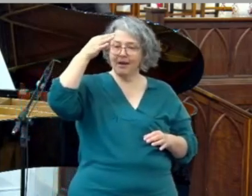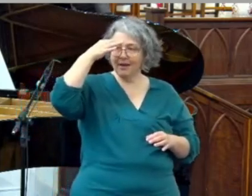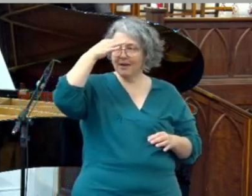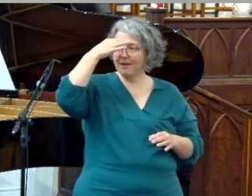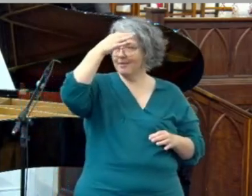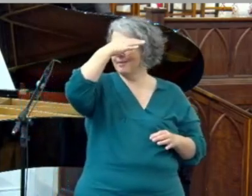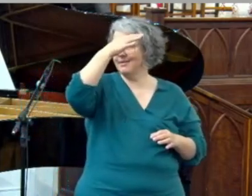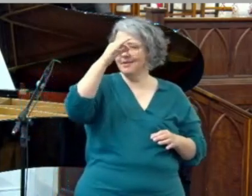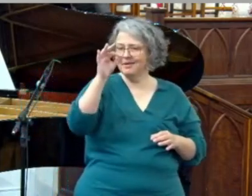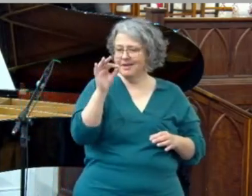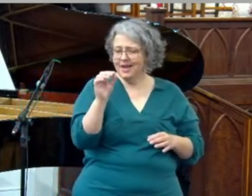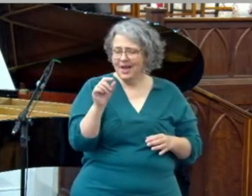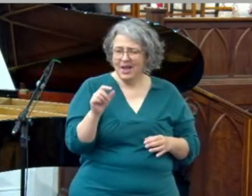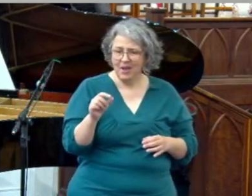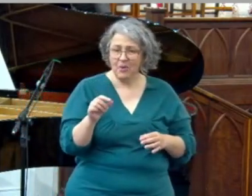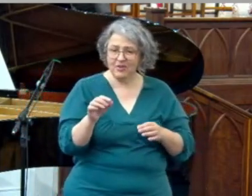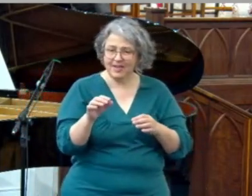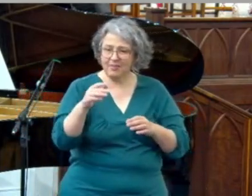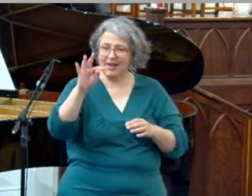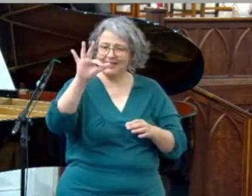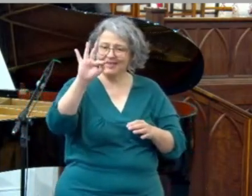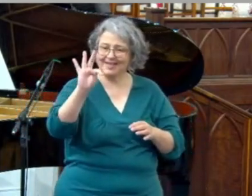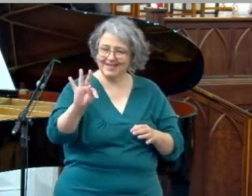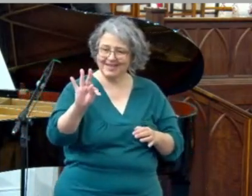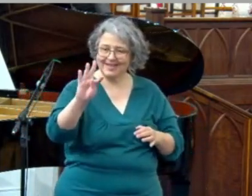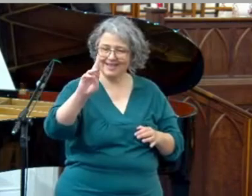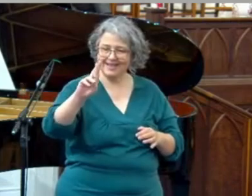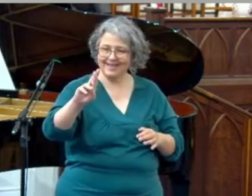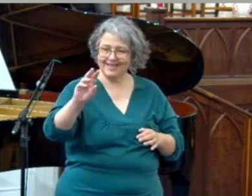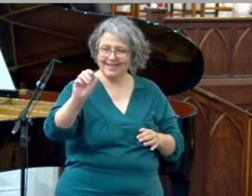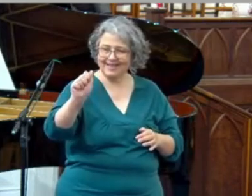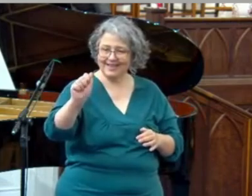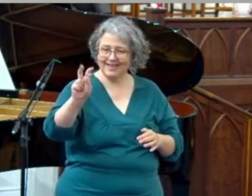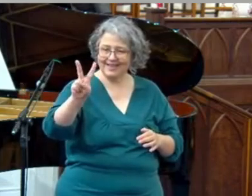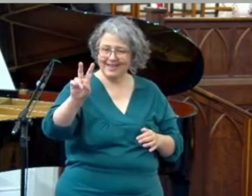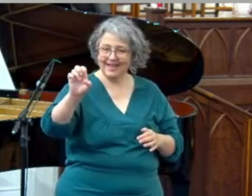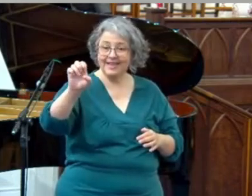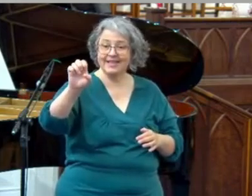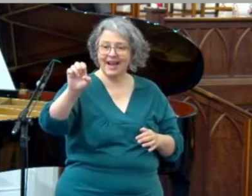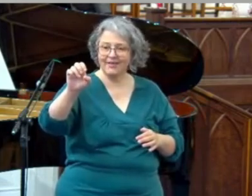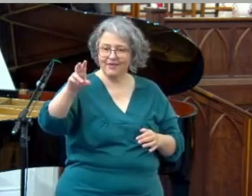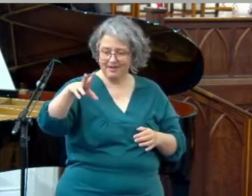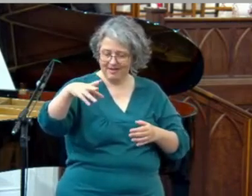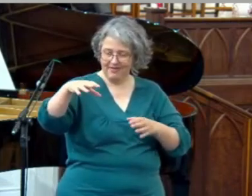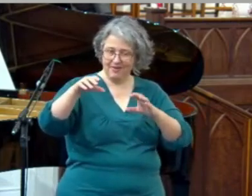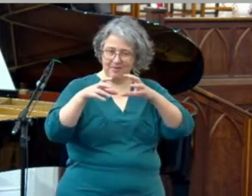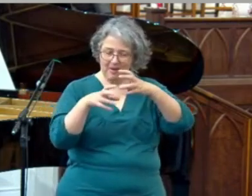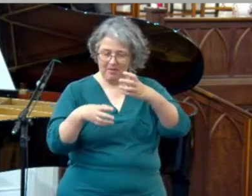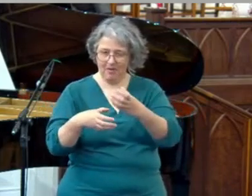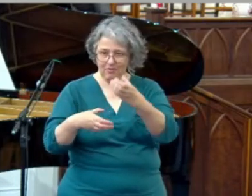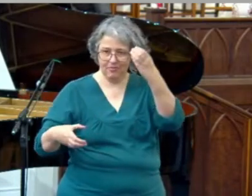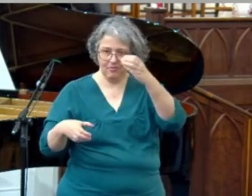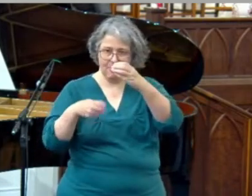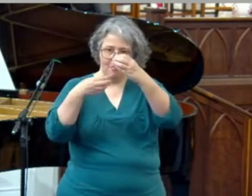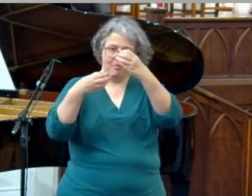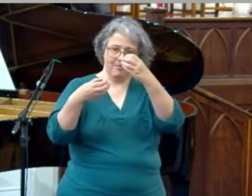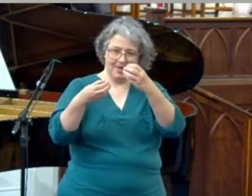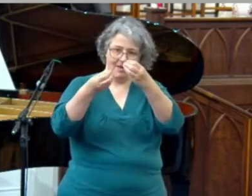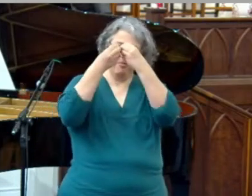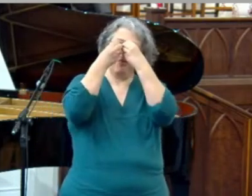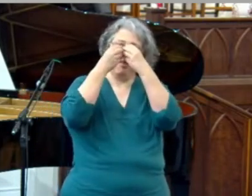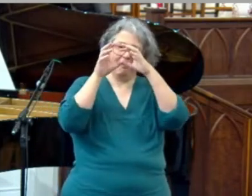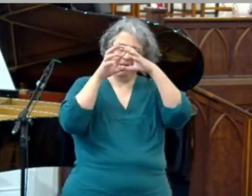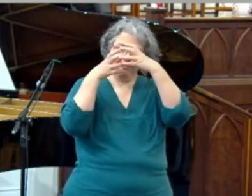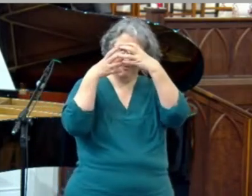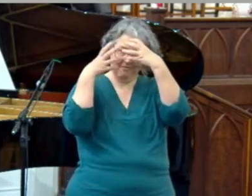Não deem aos cães o que é santo, não joguem as suas pérolas diante dos porcos. Por